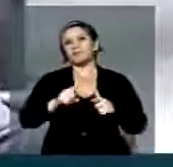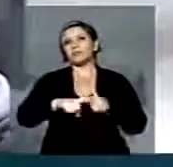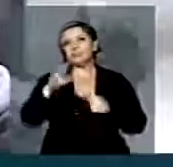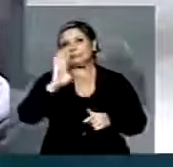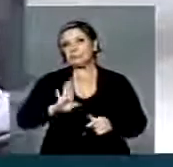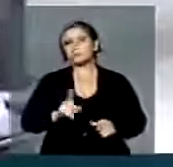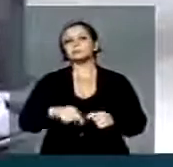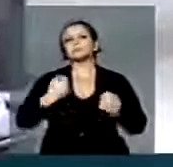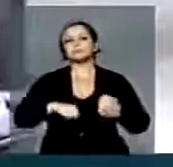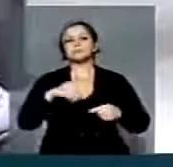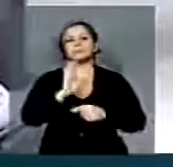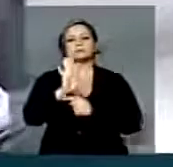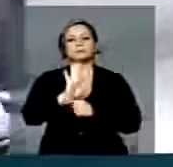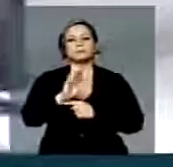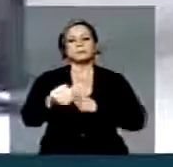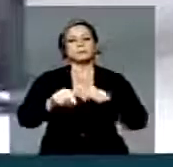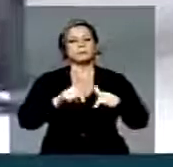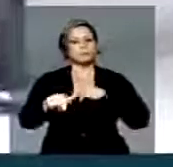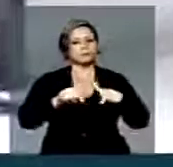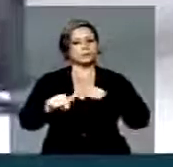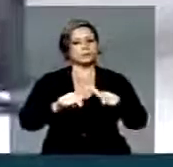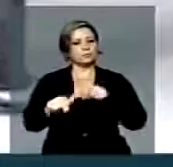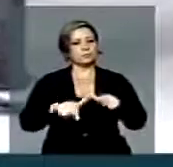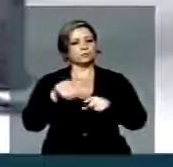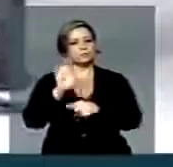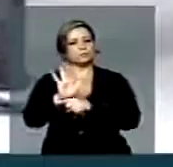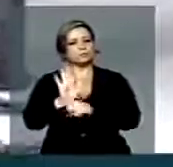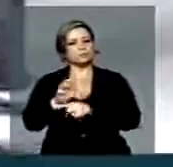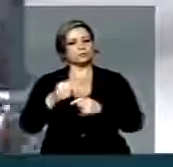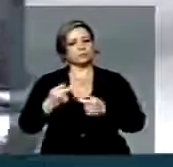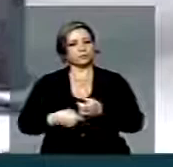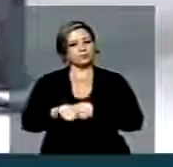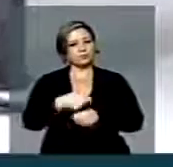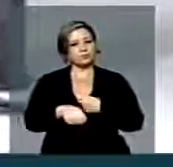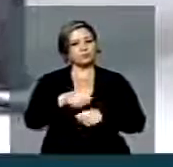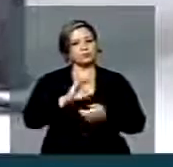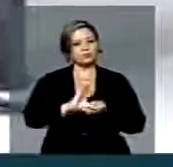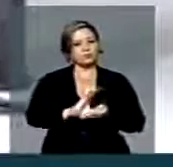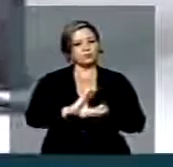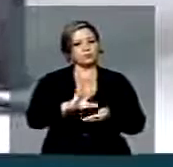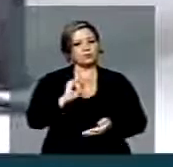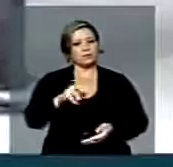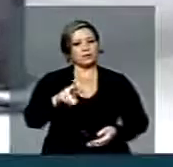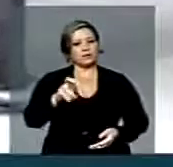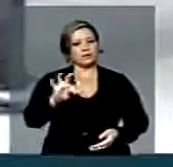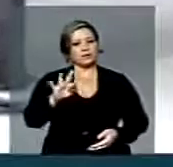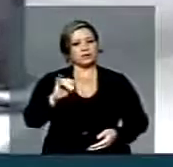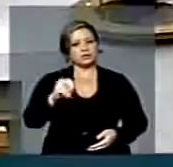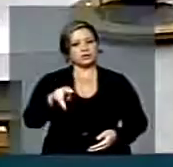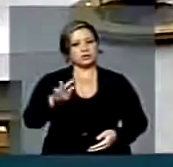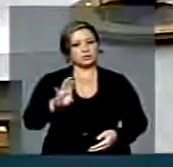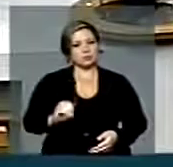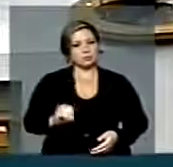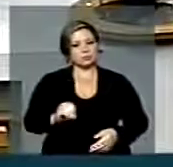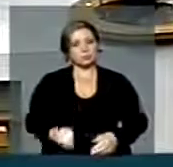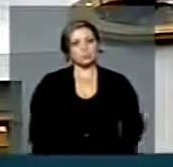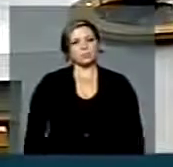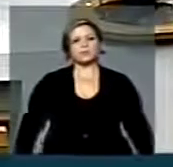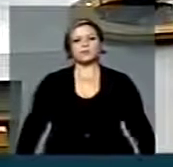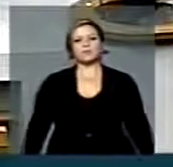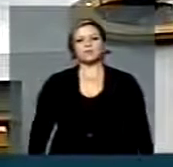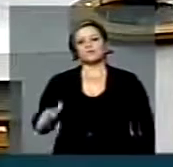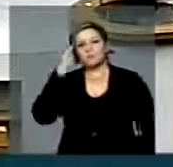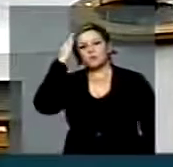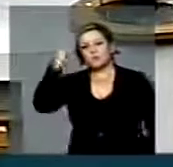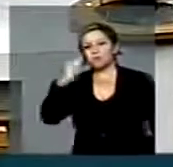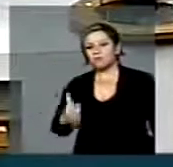para trabalhar com investimentos e com delicadeza e também com investimentos sérios. Obrigado. Obrigado, deputado Gonzaga.